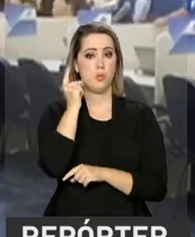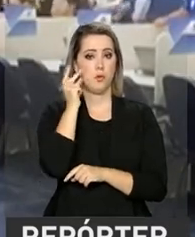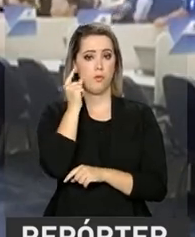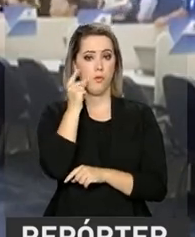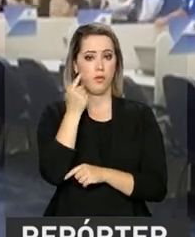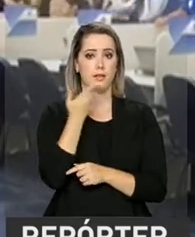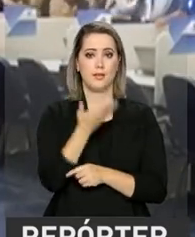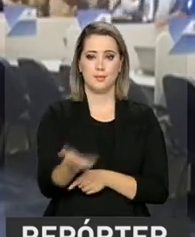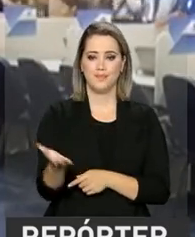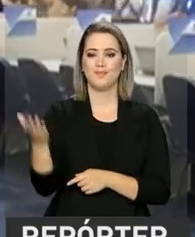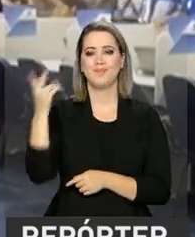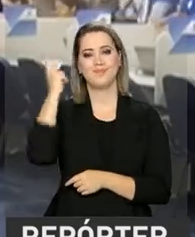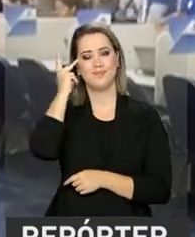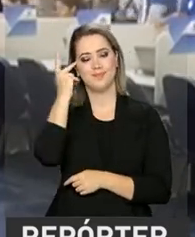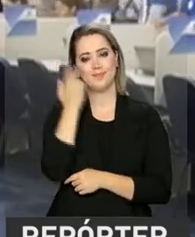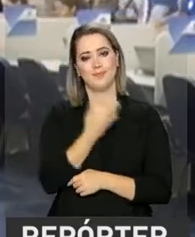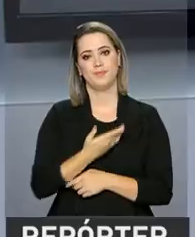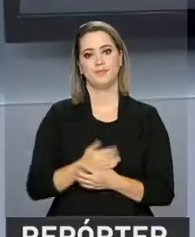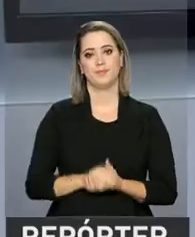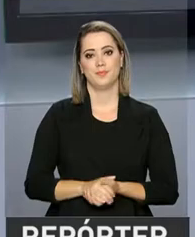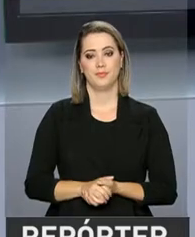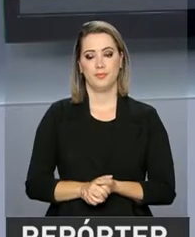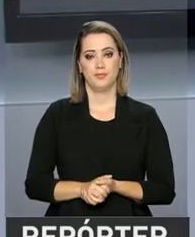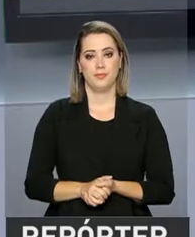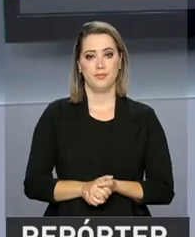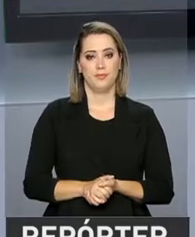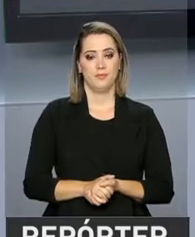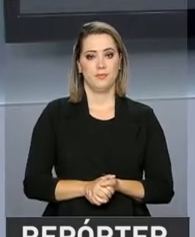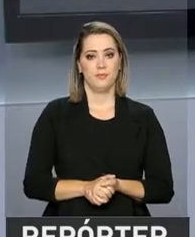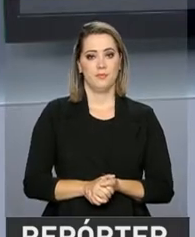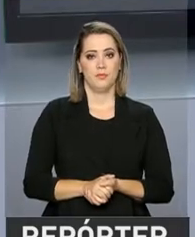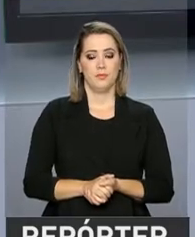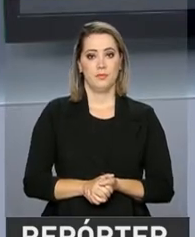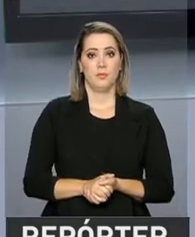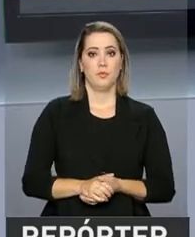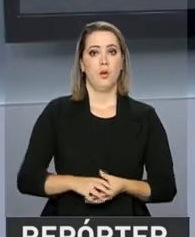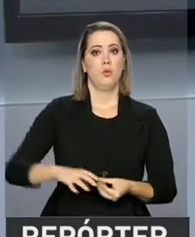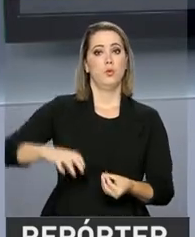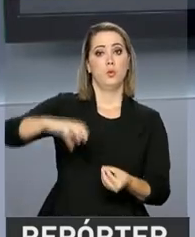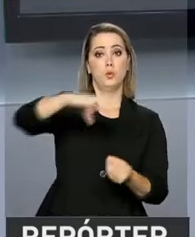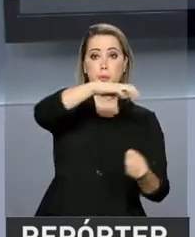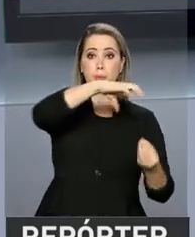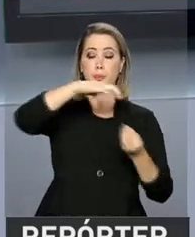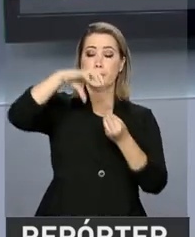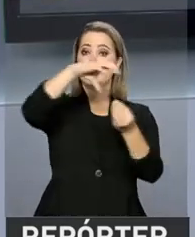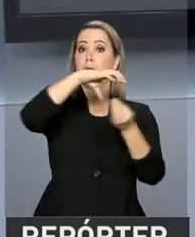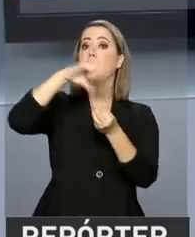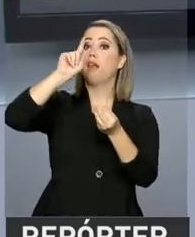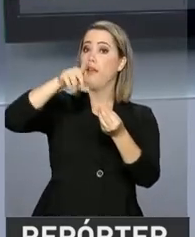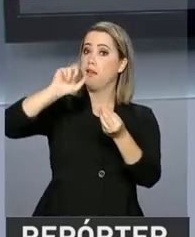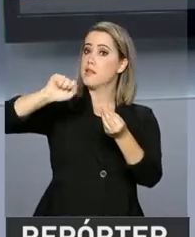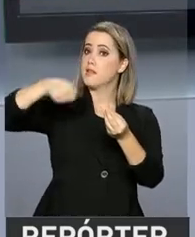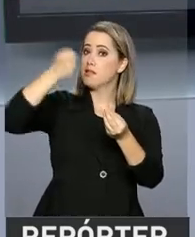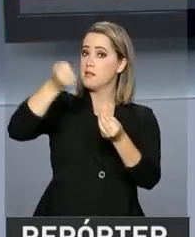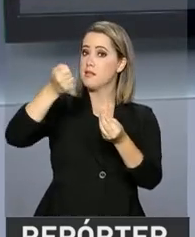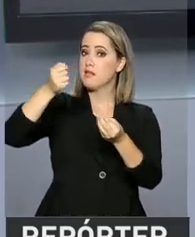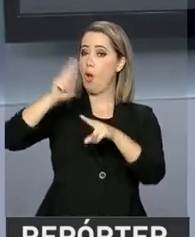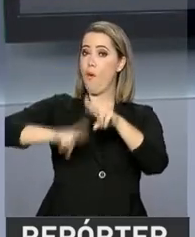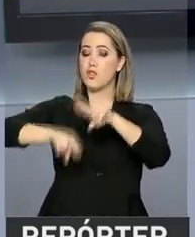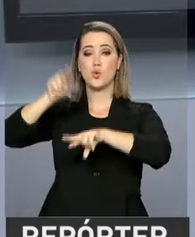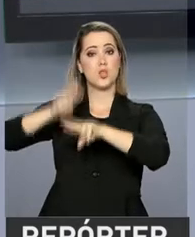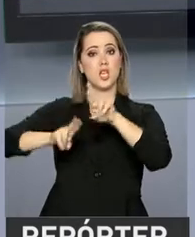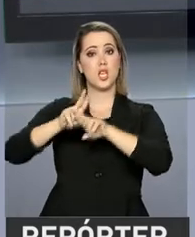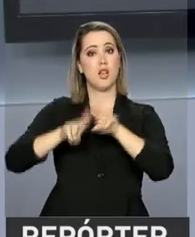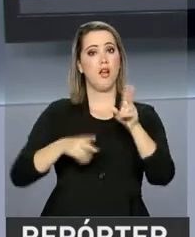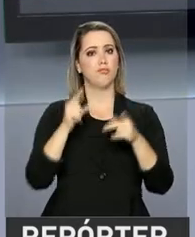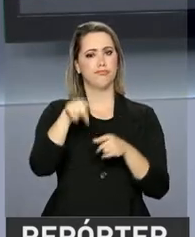evento que são paulo josé luiz filho os balões que são um símbolo das festas juninas no brasil representa